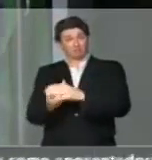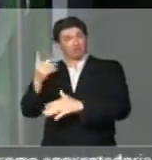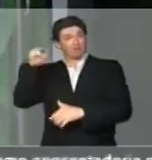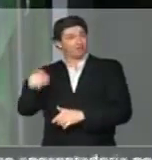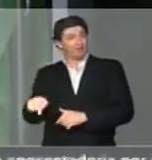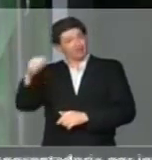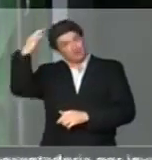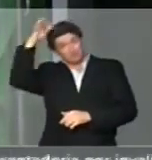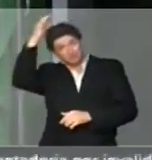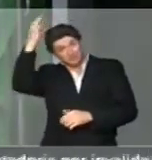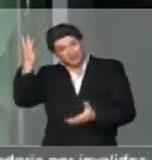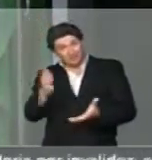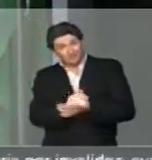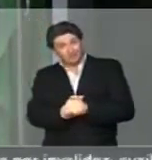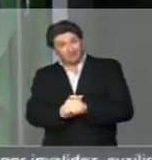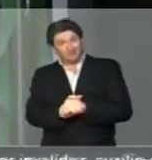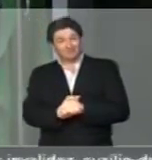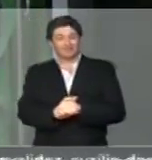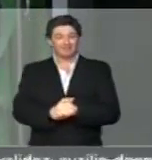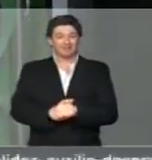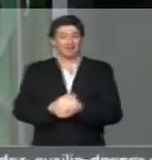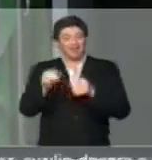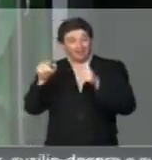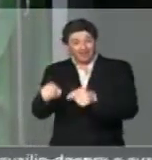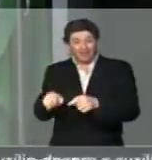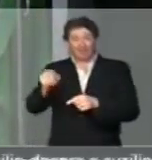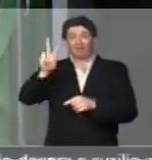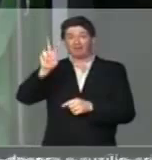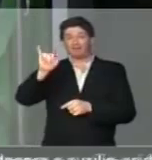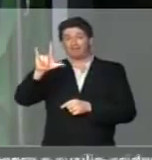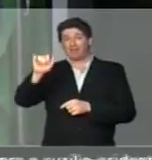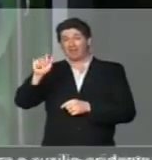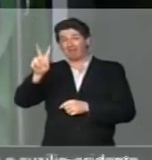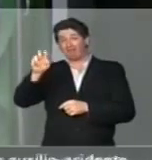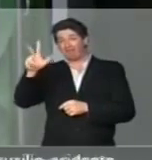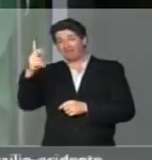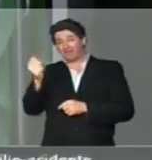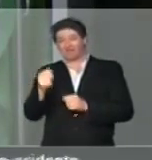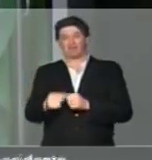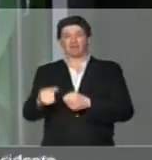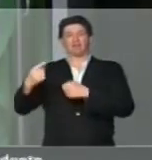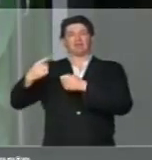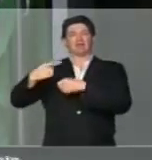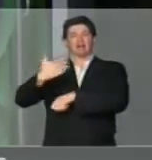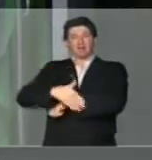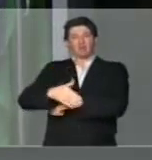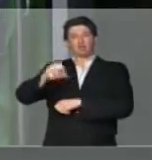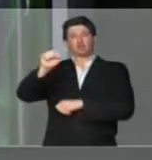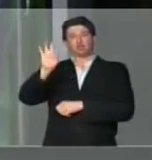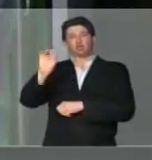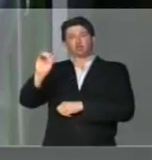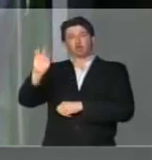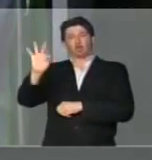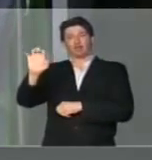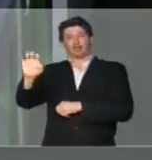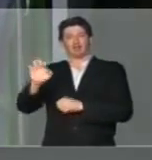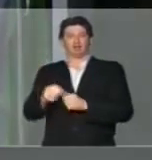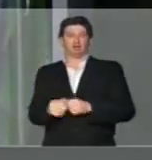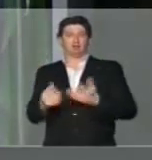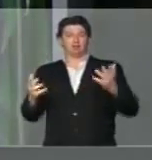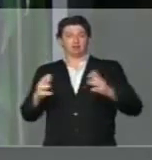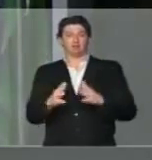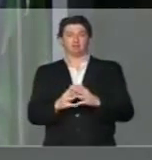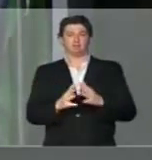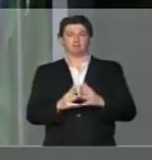Espírito Santo, nasceu lá em Vila Velha, no bairro Soteco. Então isso aí mostra